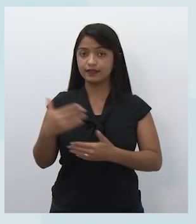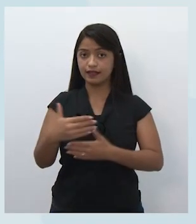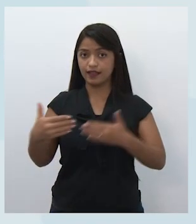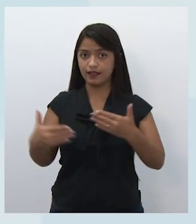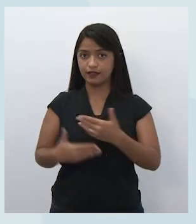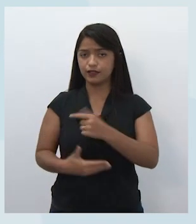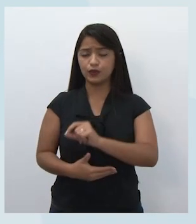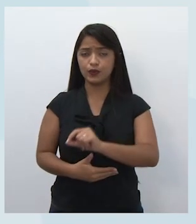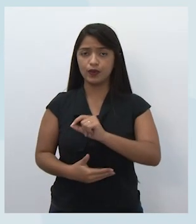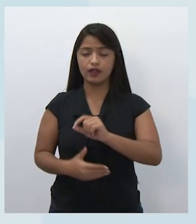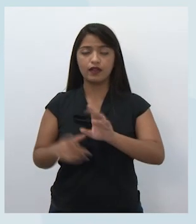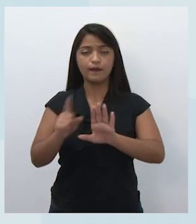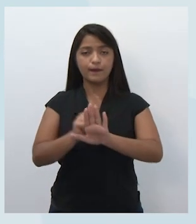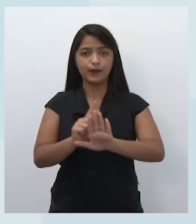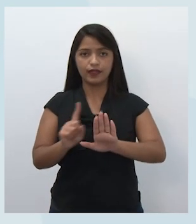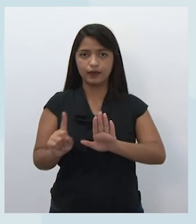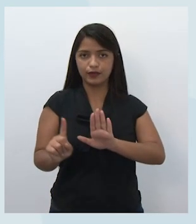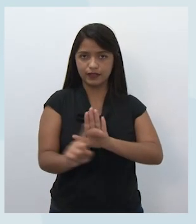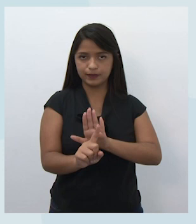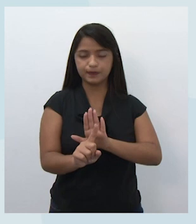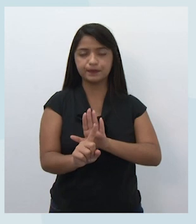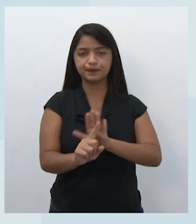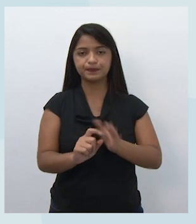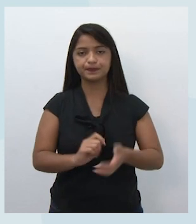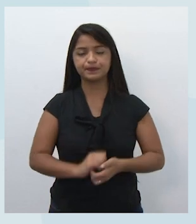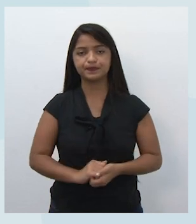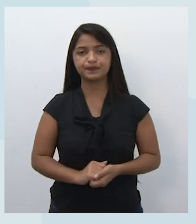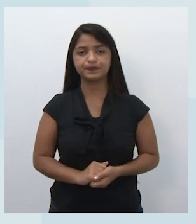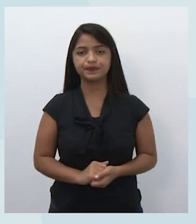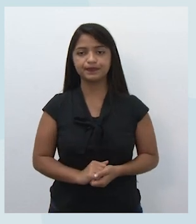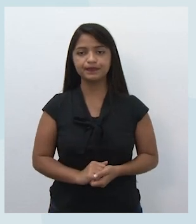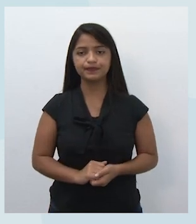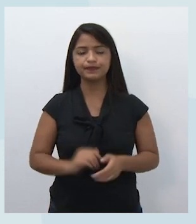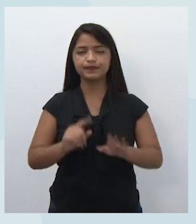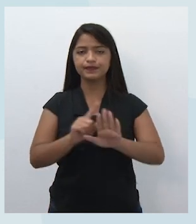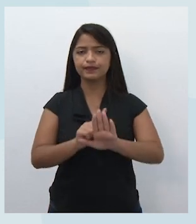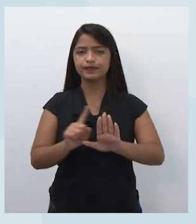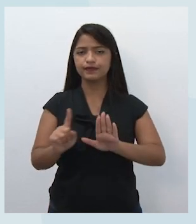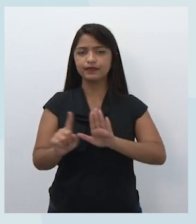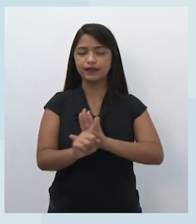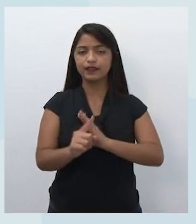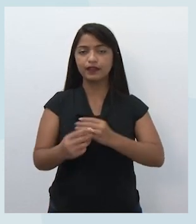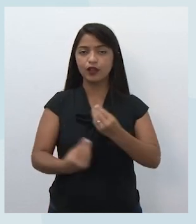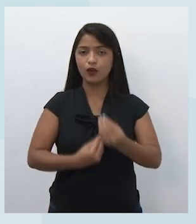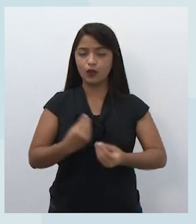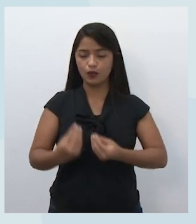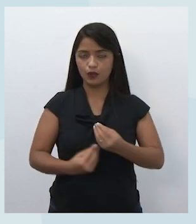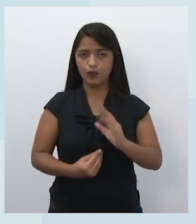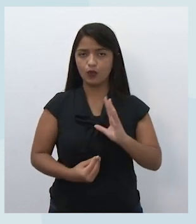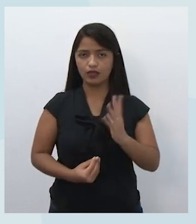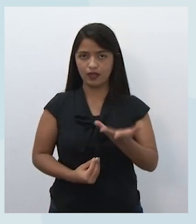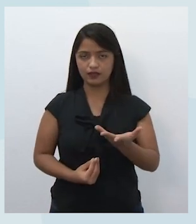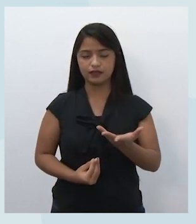o protagonismo. O protagonismo, ele vai acontecer de forma